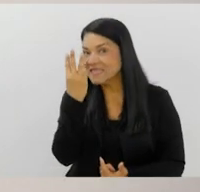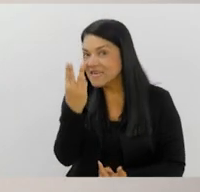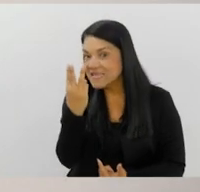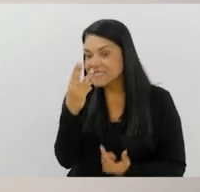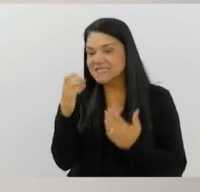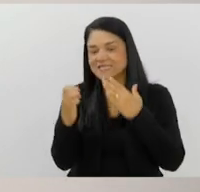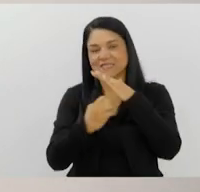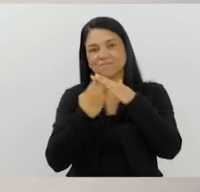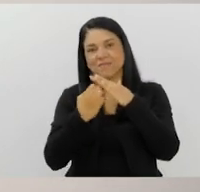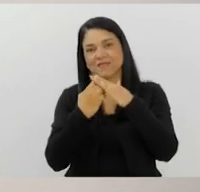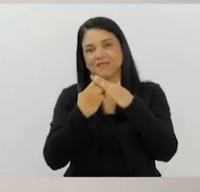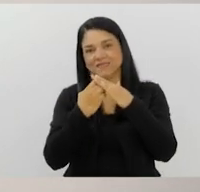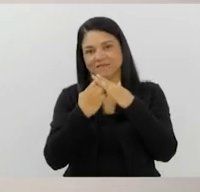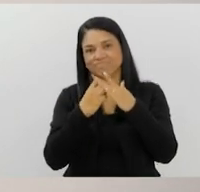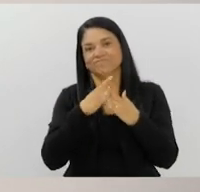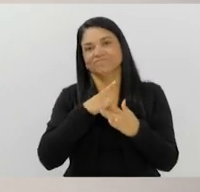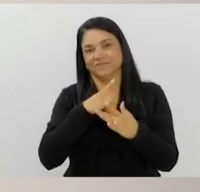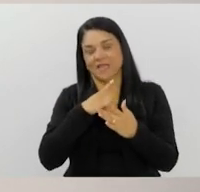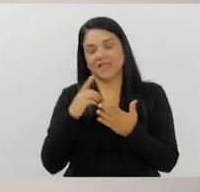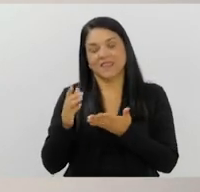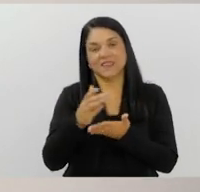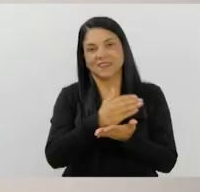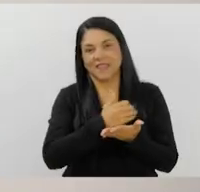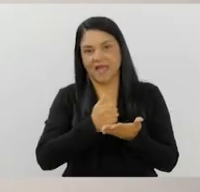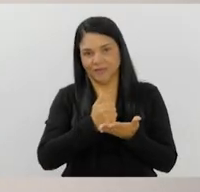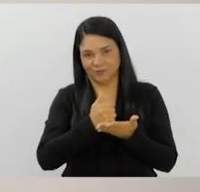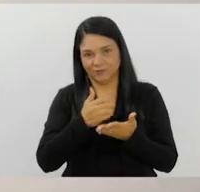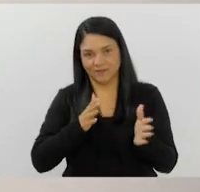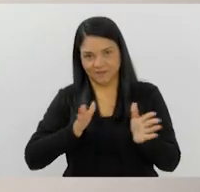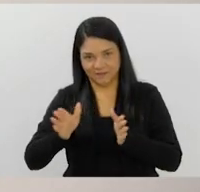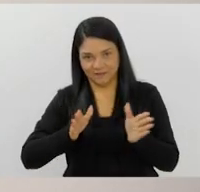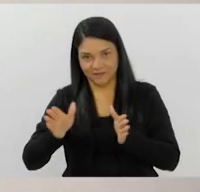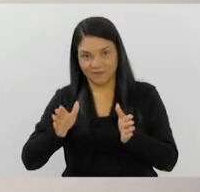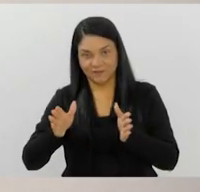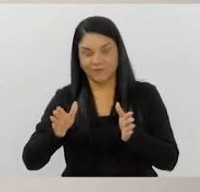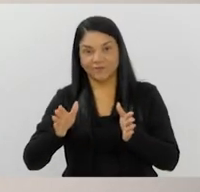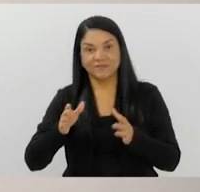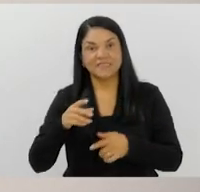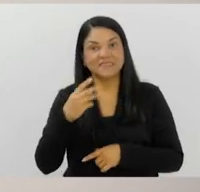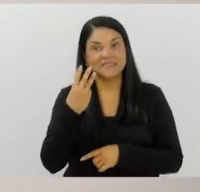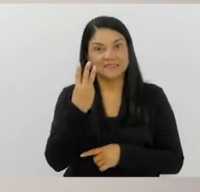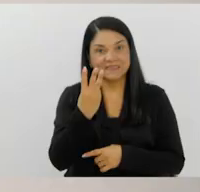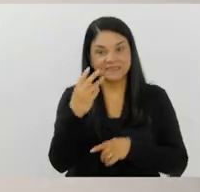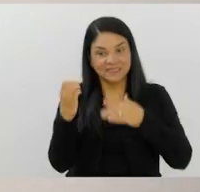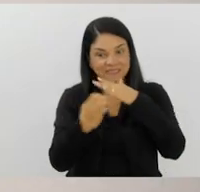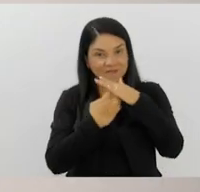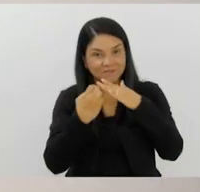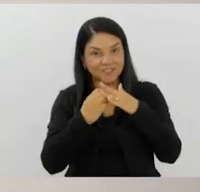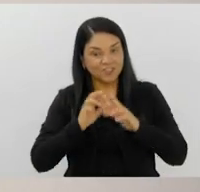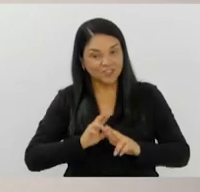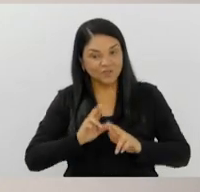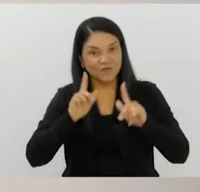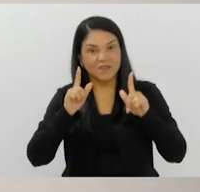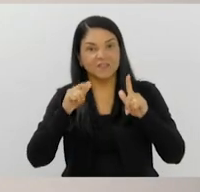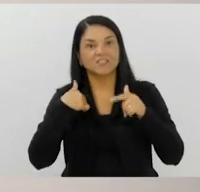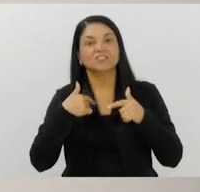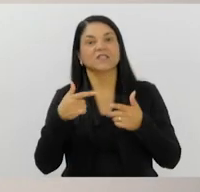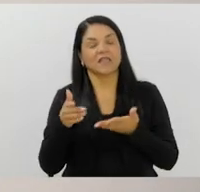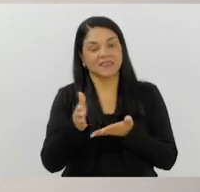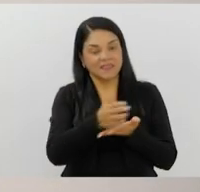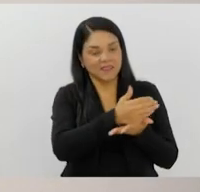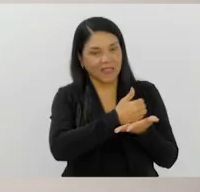nossos dados e Três empresas diferentes com maior risco de vazamento de dados com maior